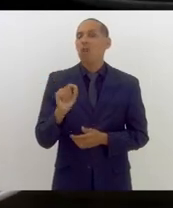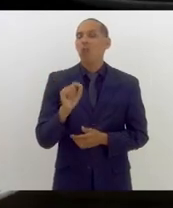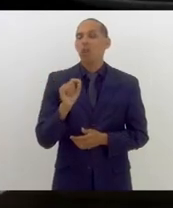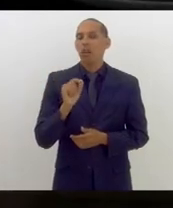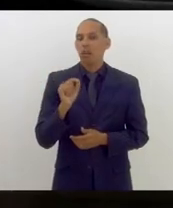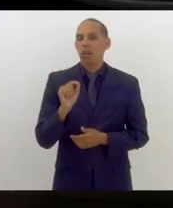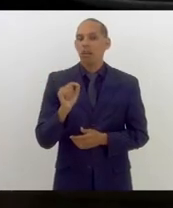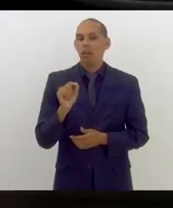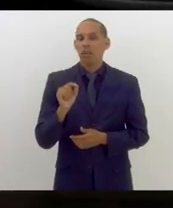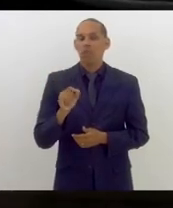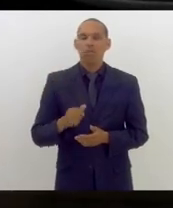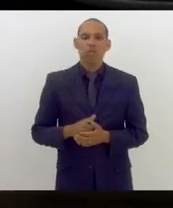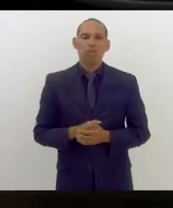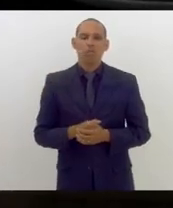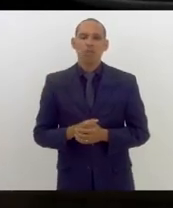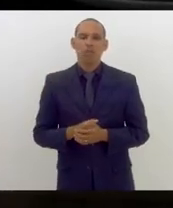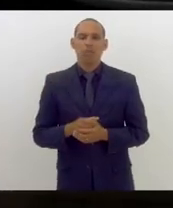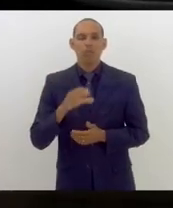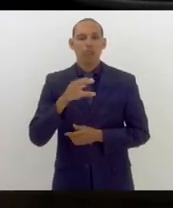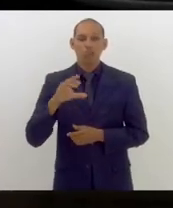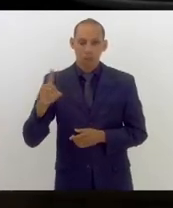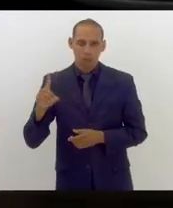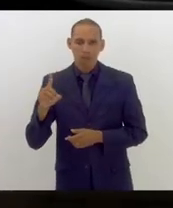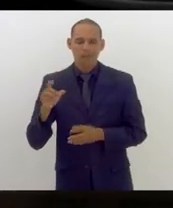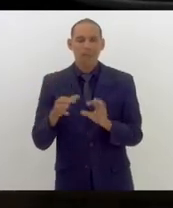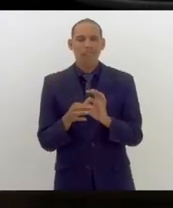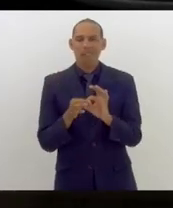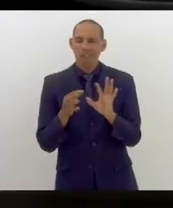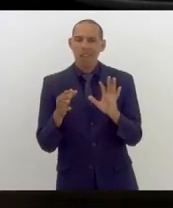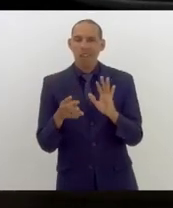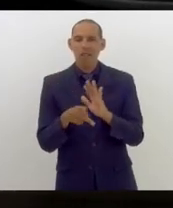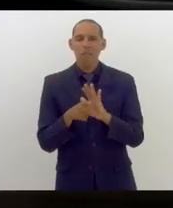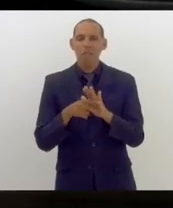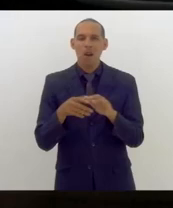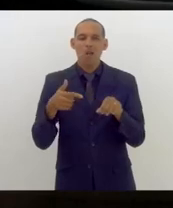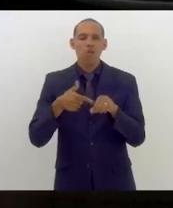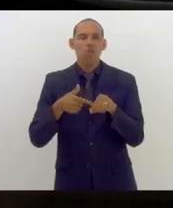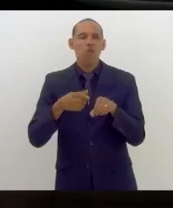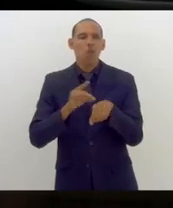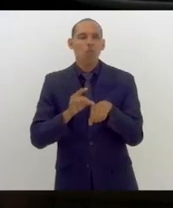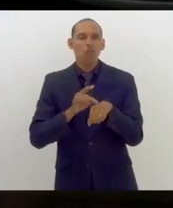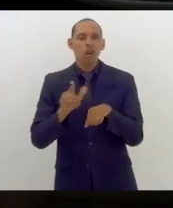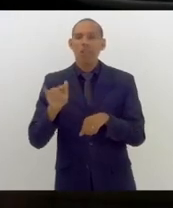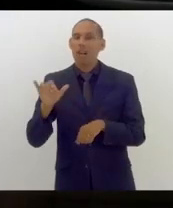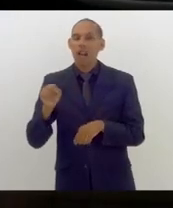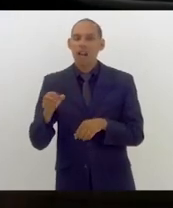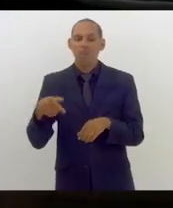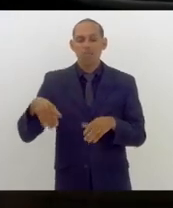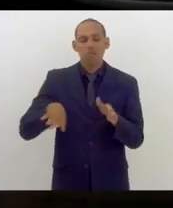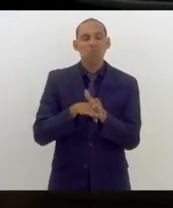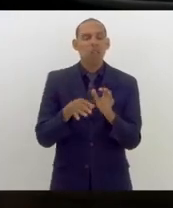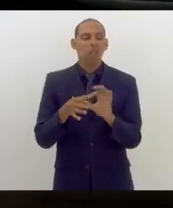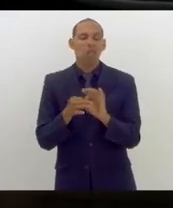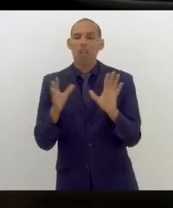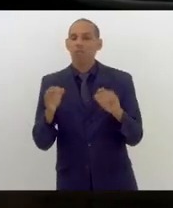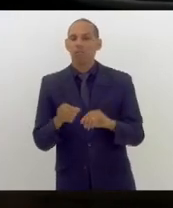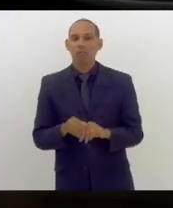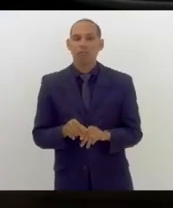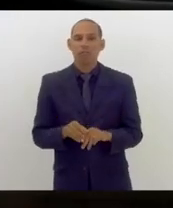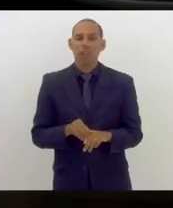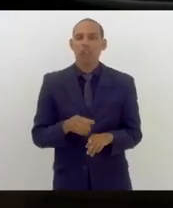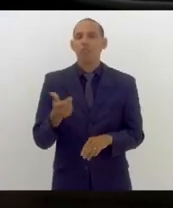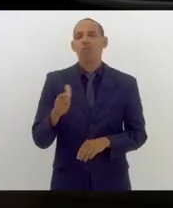existia a coordenação licenciamento de petróleo e gás não existe mais uma coisa